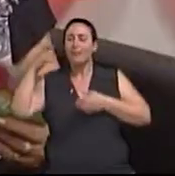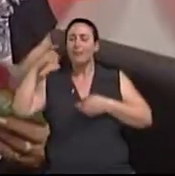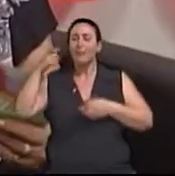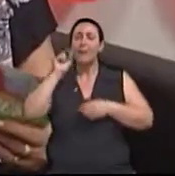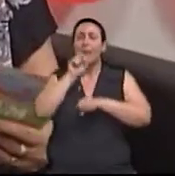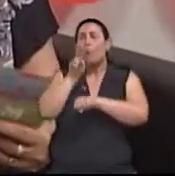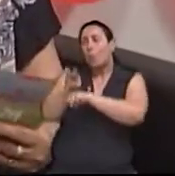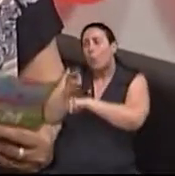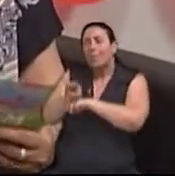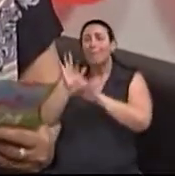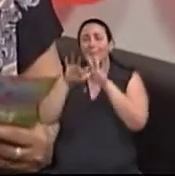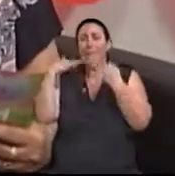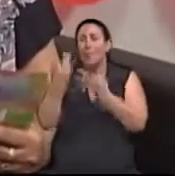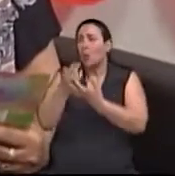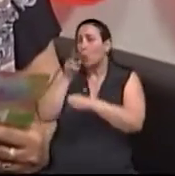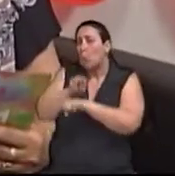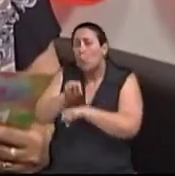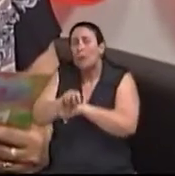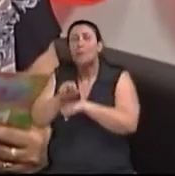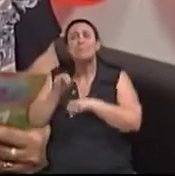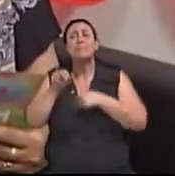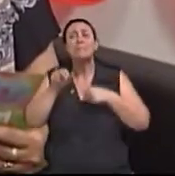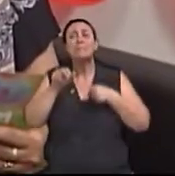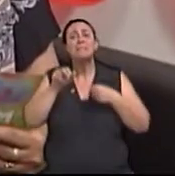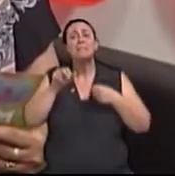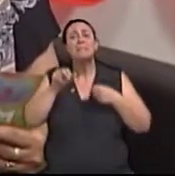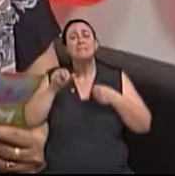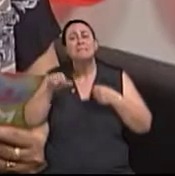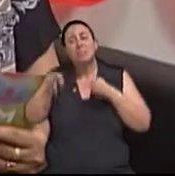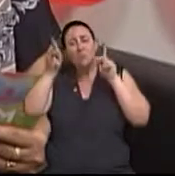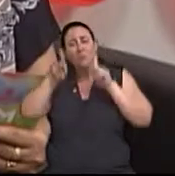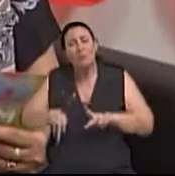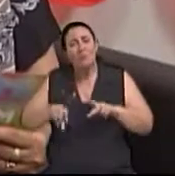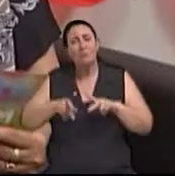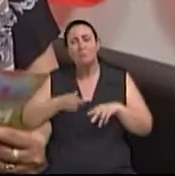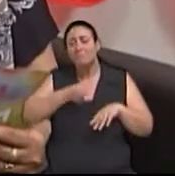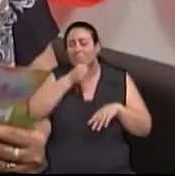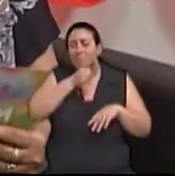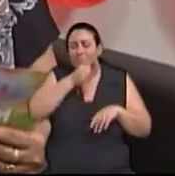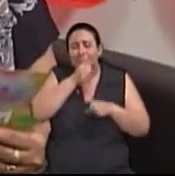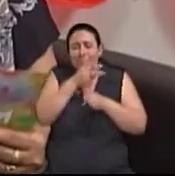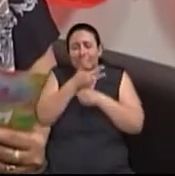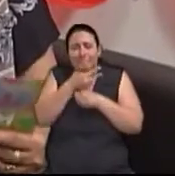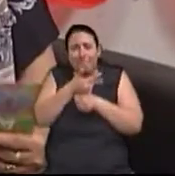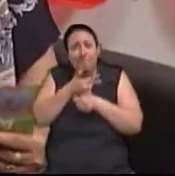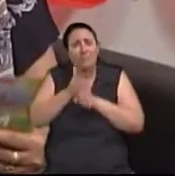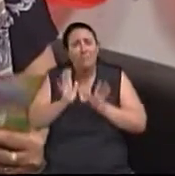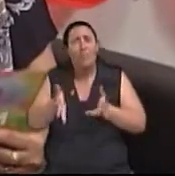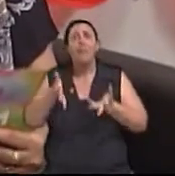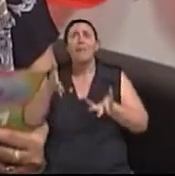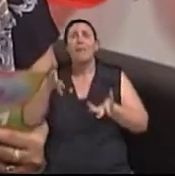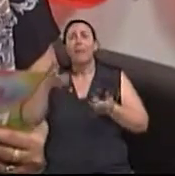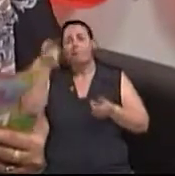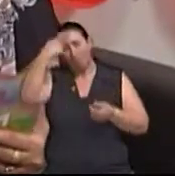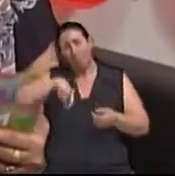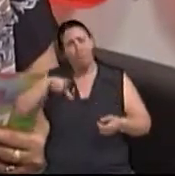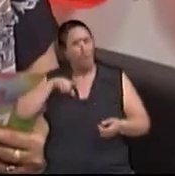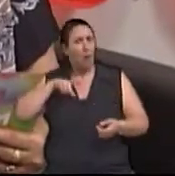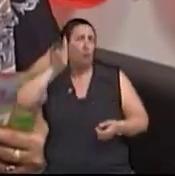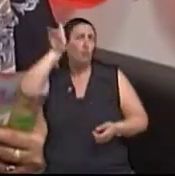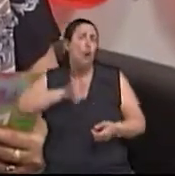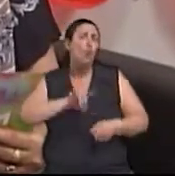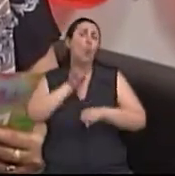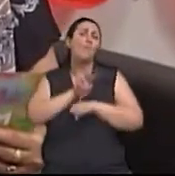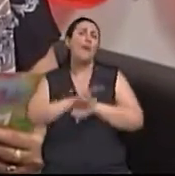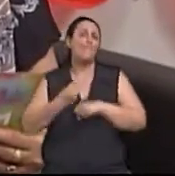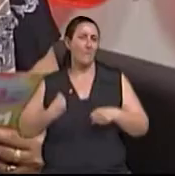E principalmente quando é parente mas que essa essa questão dele querer gerenciar a vida dele também ele tem direito mas